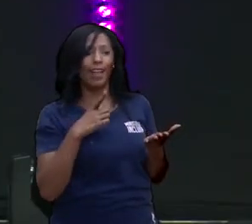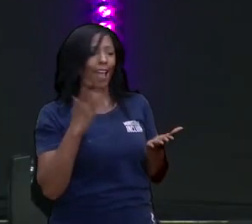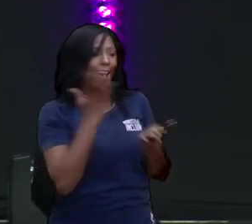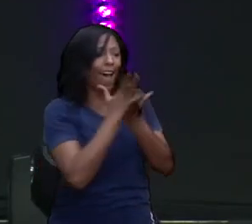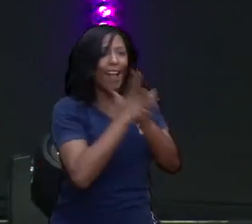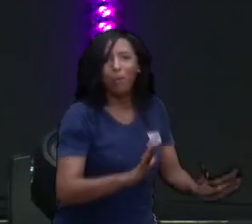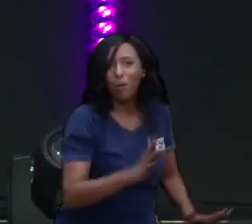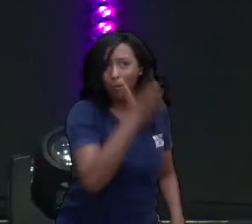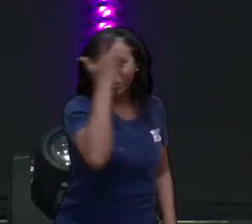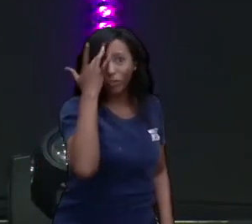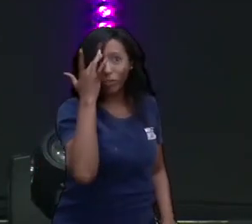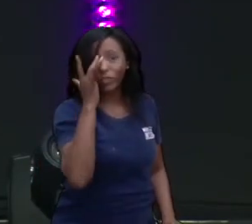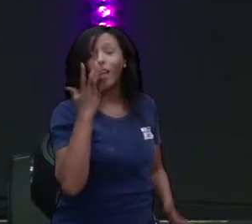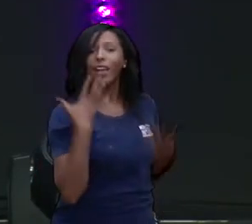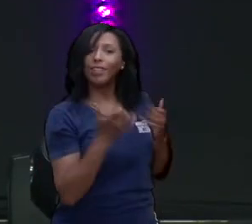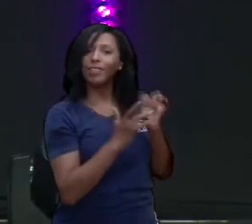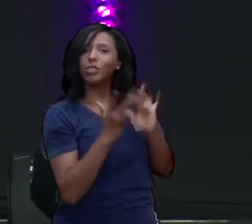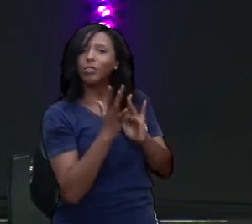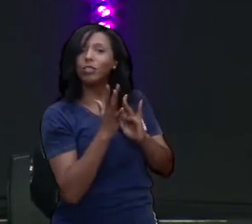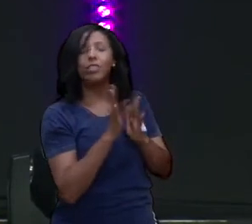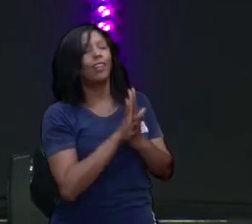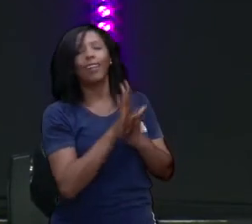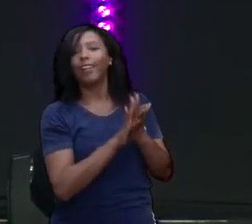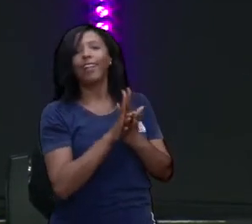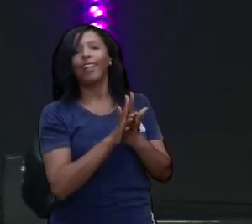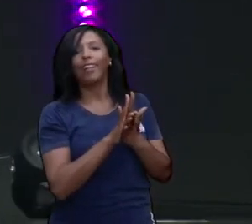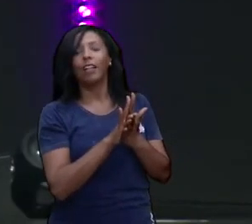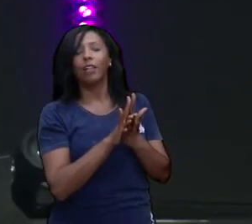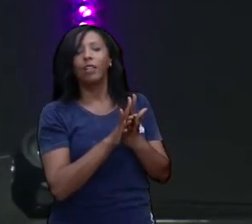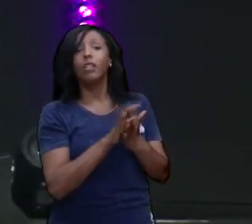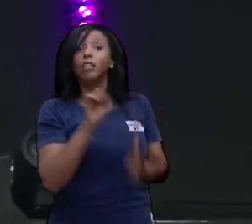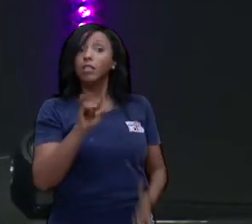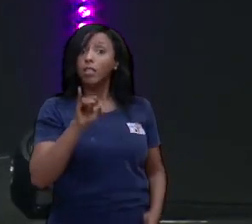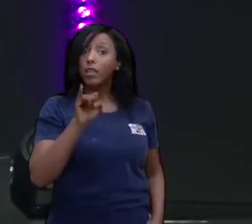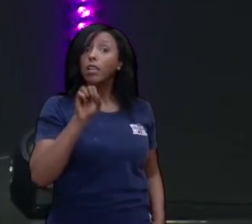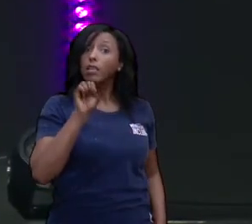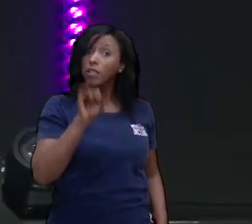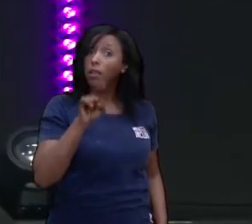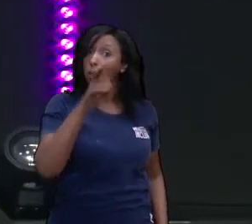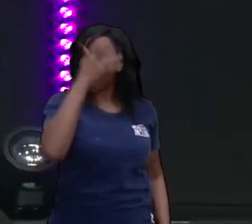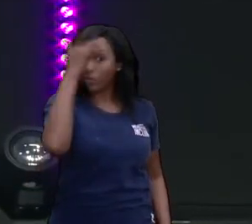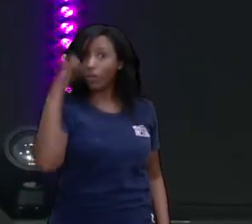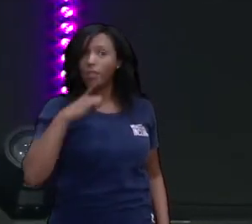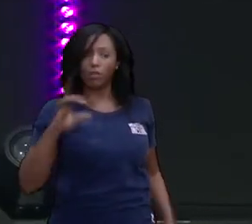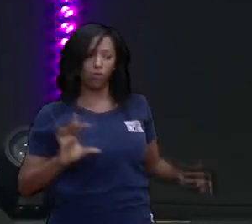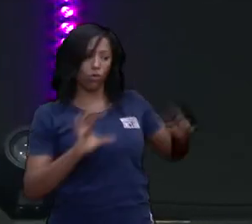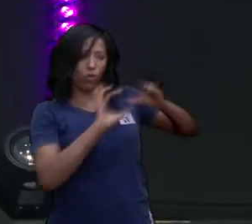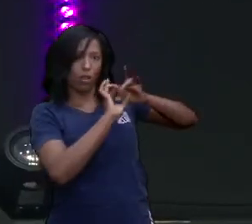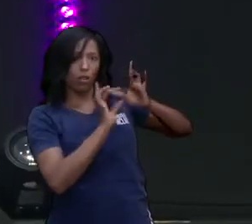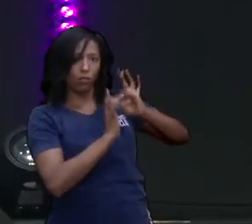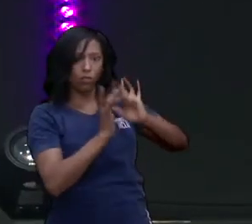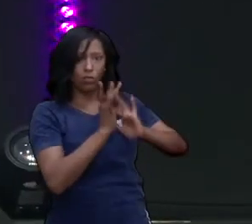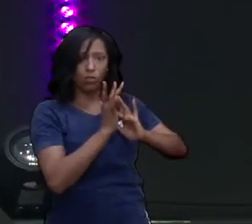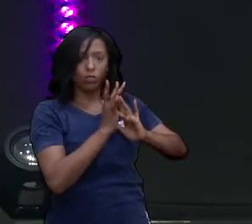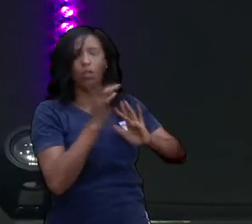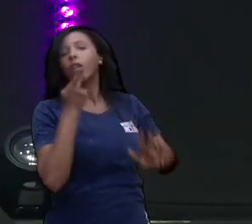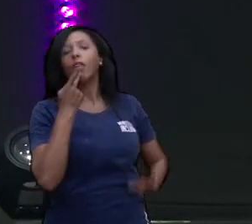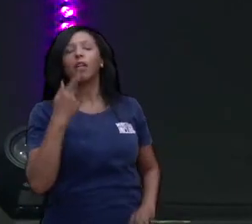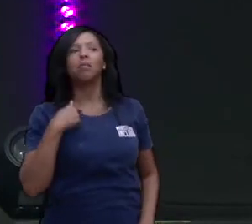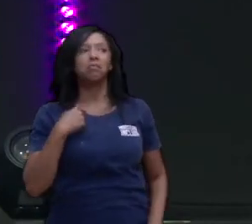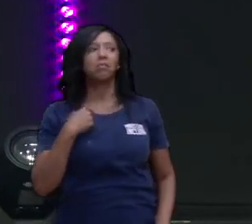em Cristo Jesus e para quem está em Cristo É eu fiz besteira mesmo e aí